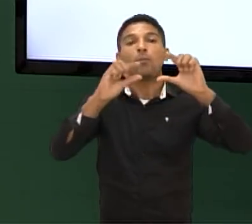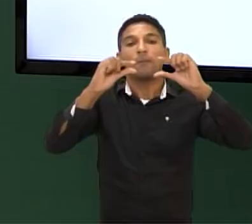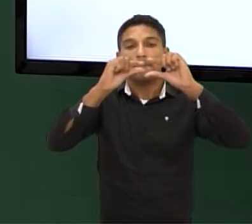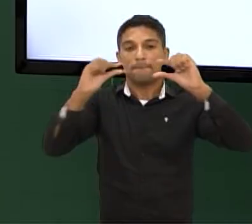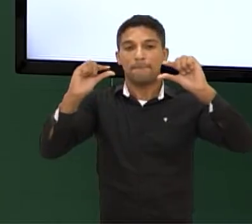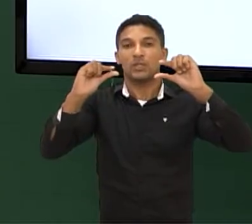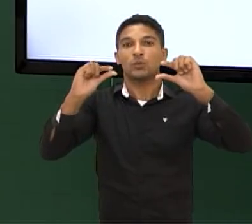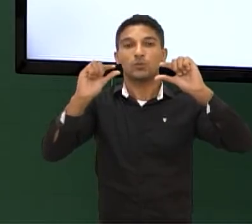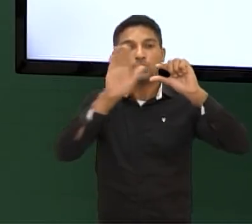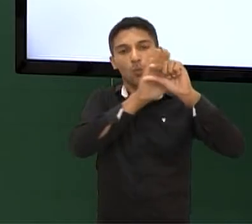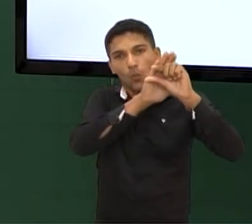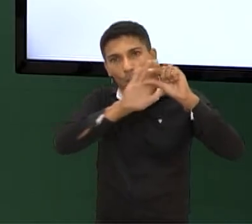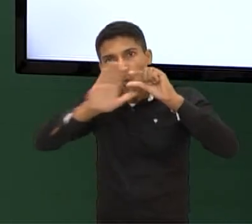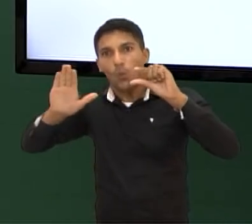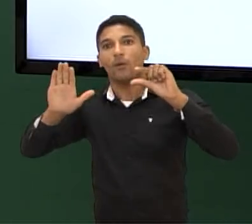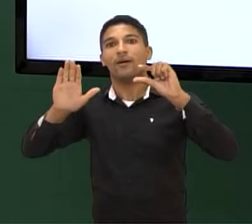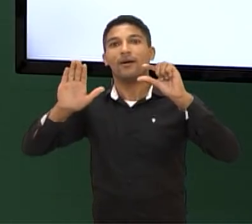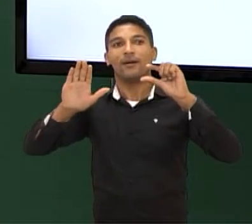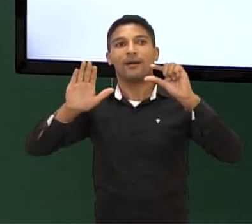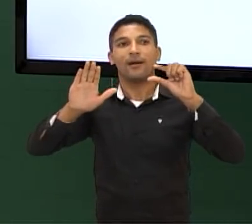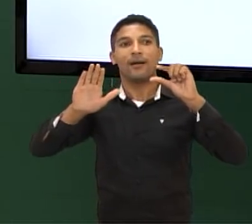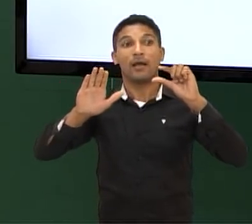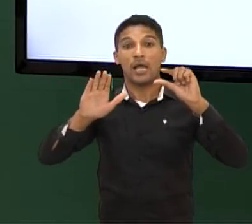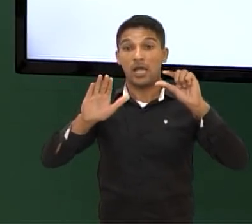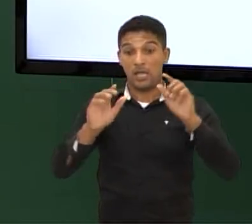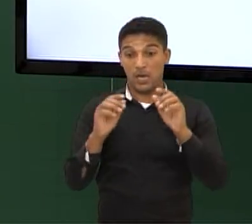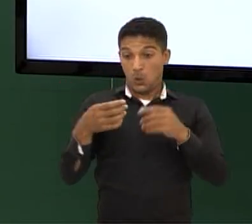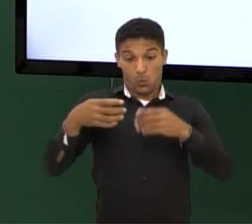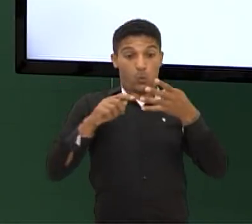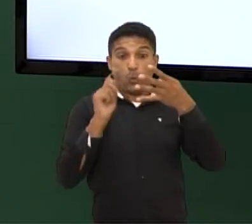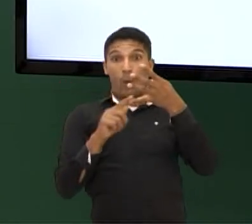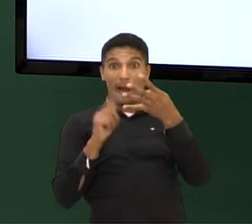quantas partes que eu dividi cada